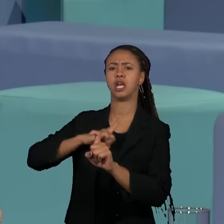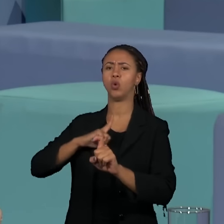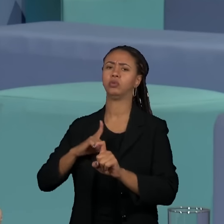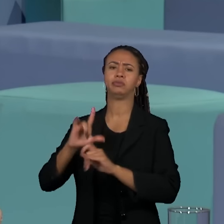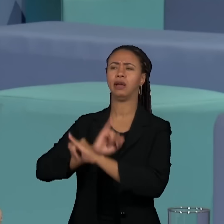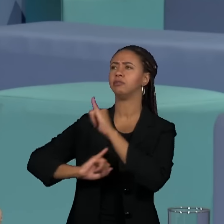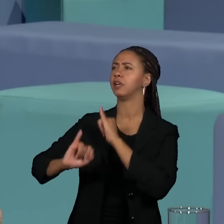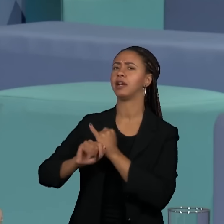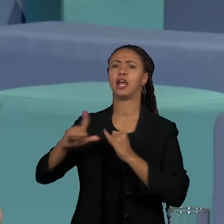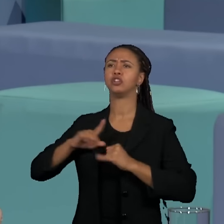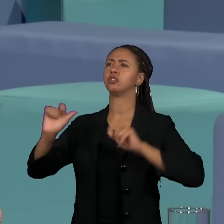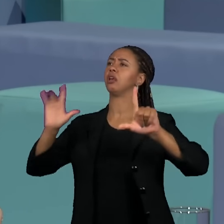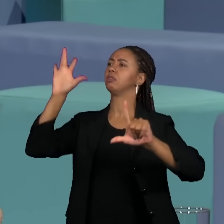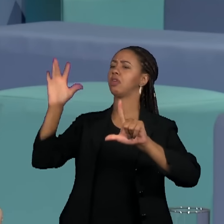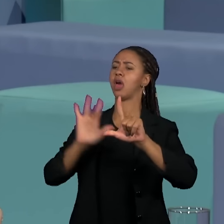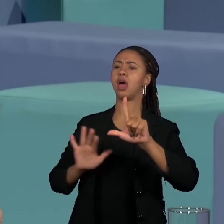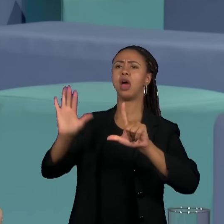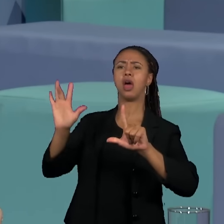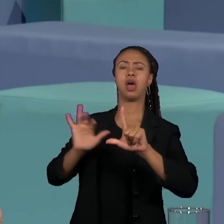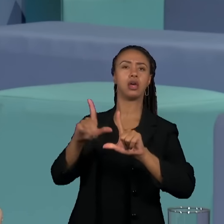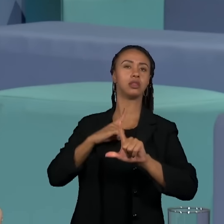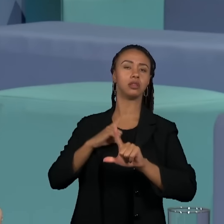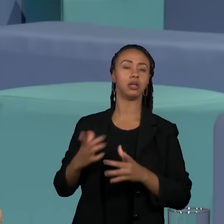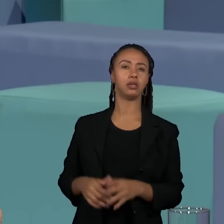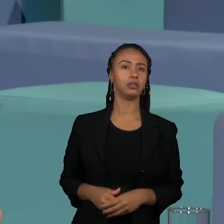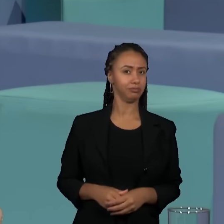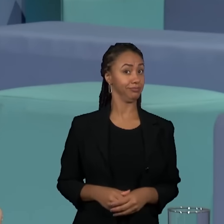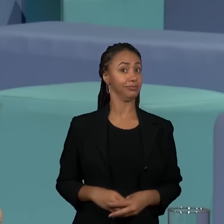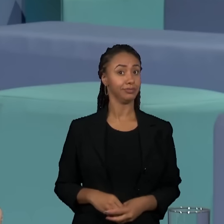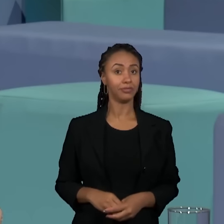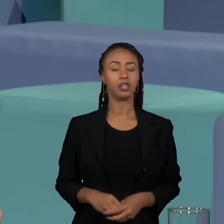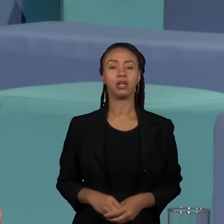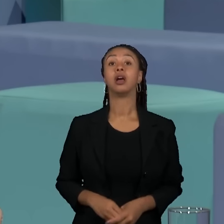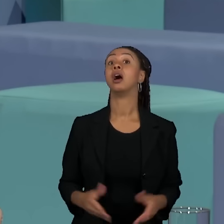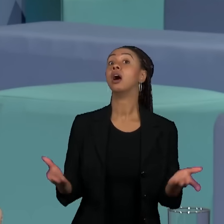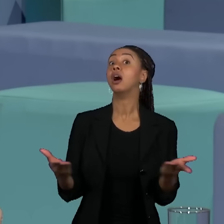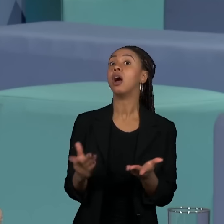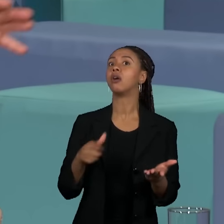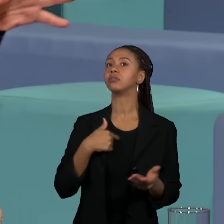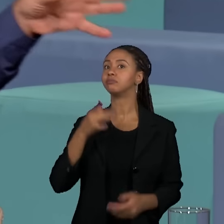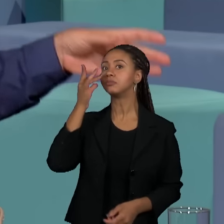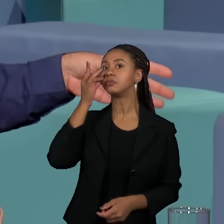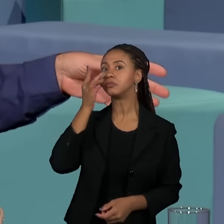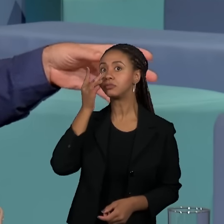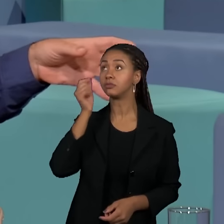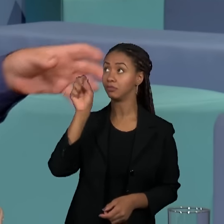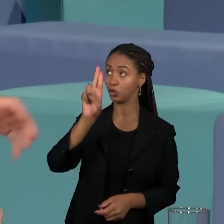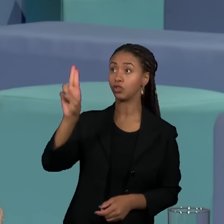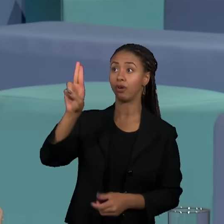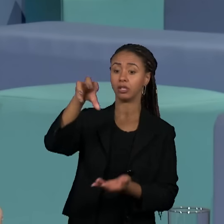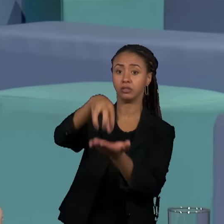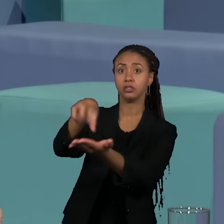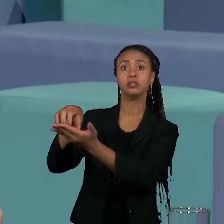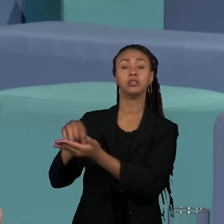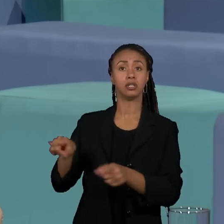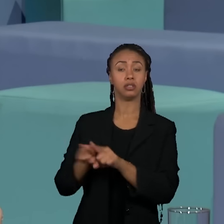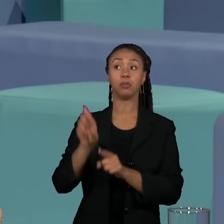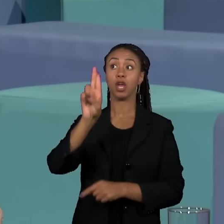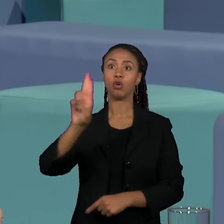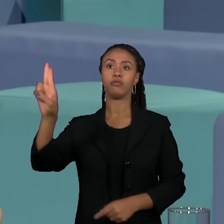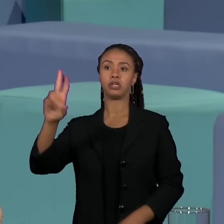integrado usado né e a gente tá vendo agora algo parecido na universidade né quer dizer universidades privadas